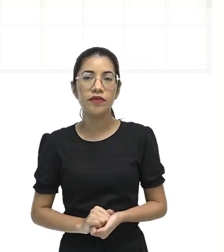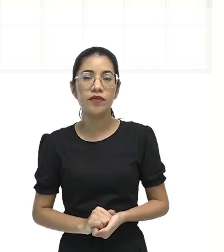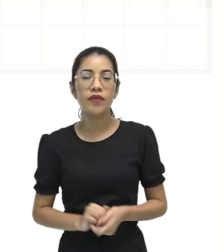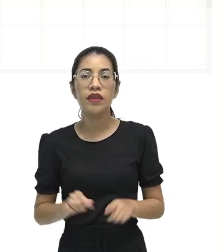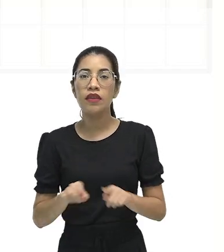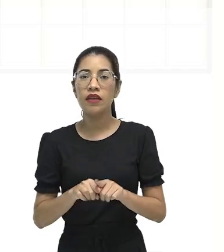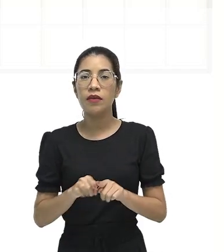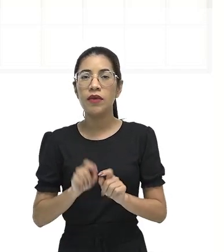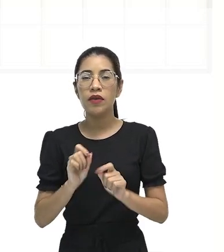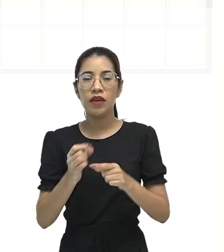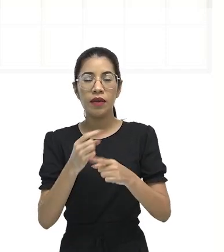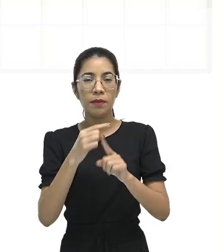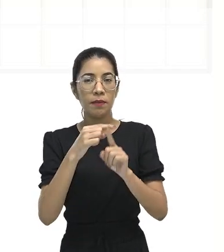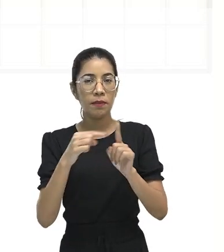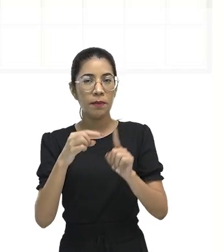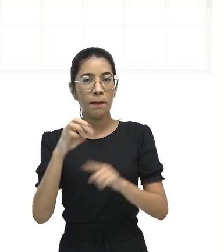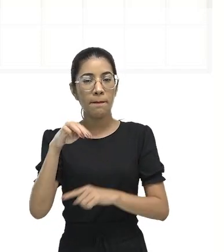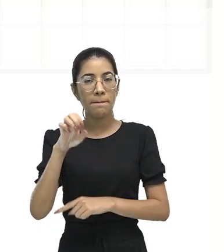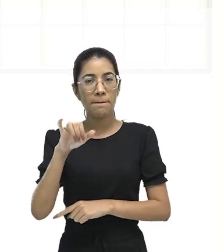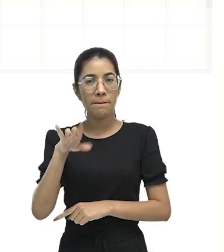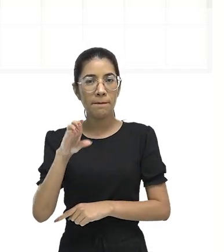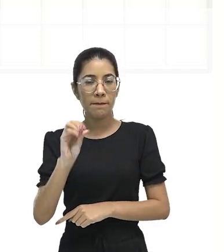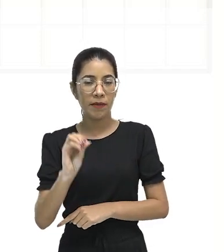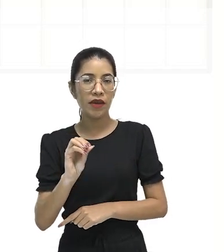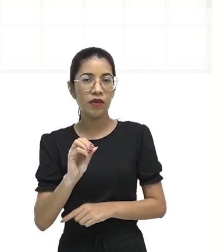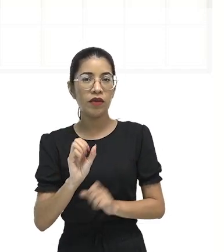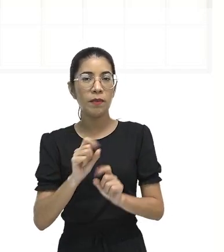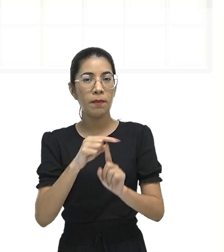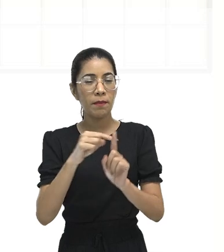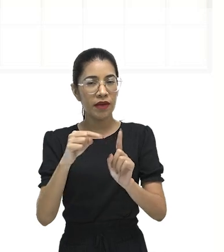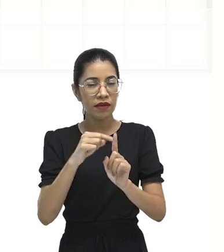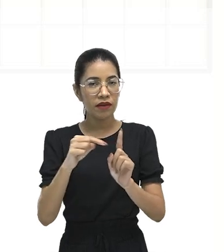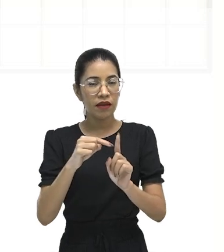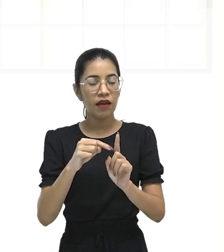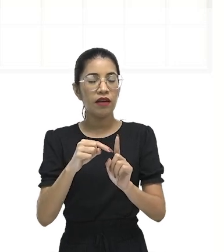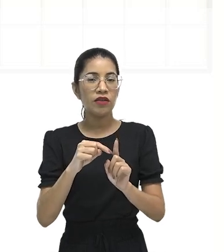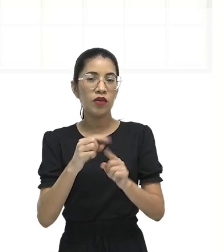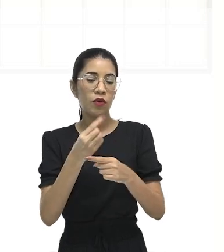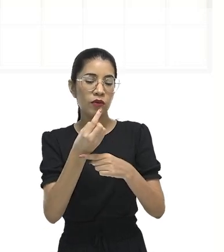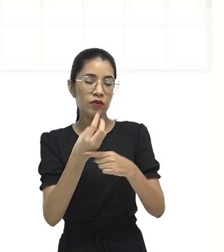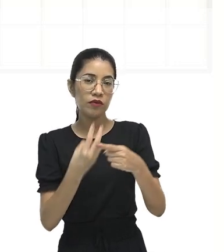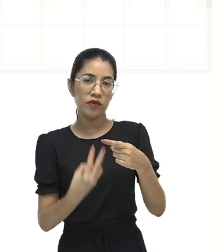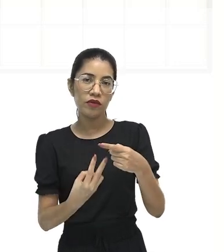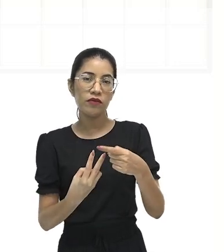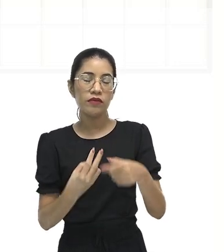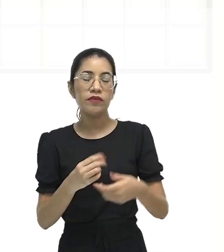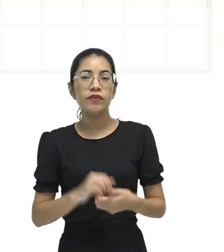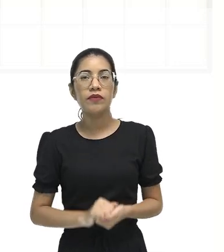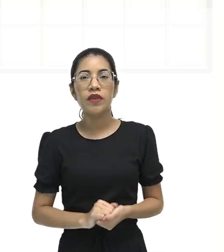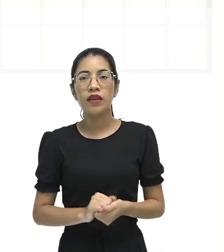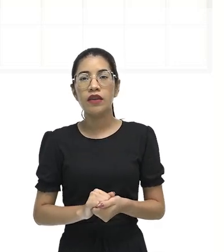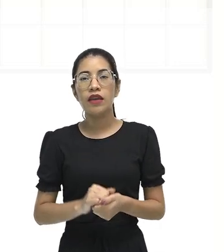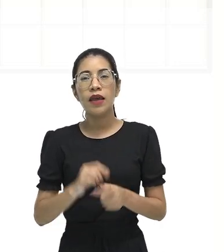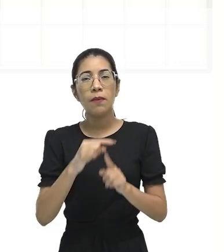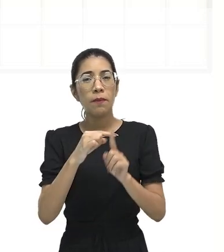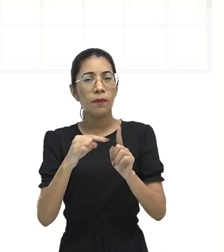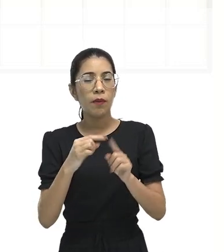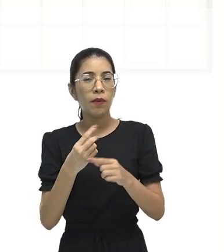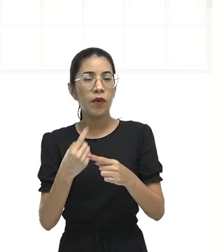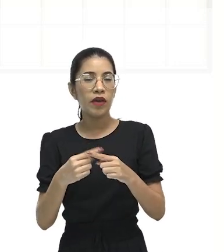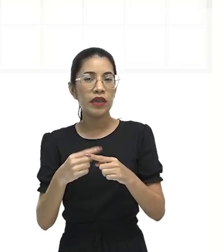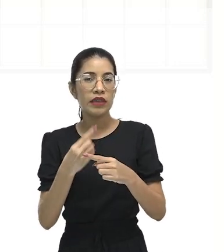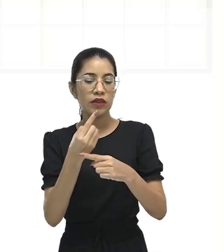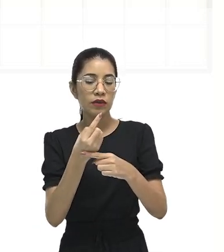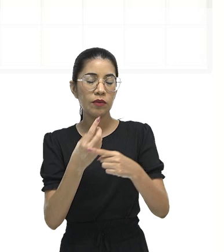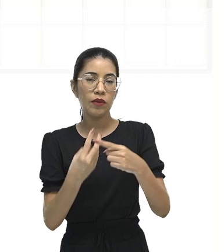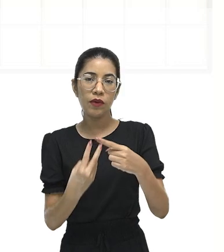é também conhecido como meio, tá? Mas por que meio, professor? Porque se você dividir 1 por 2,